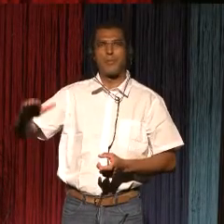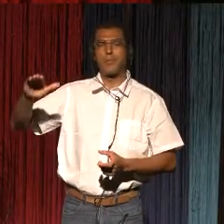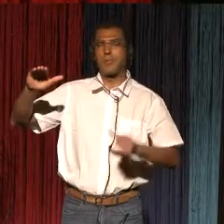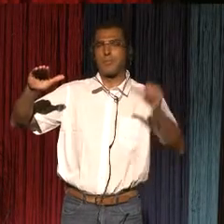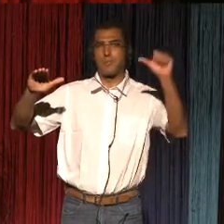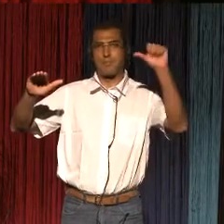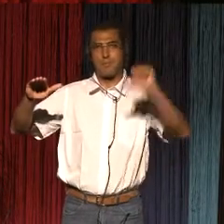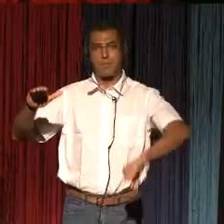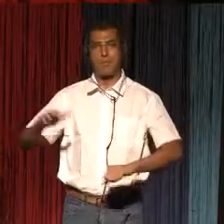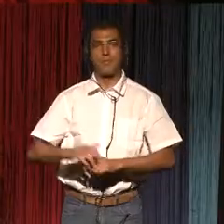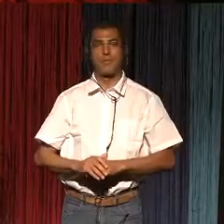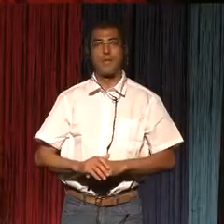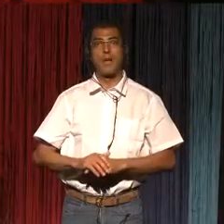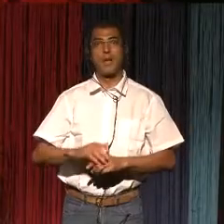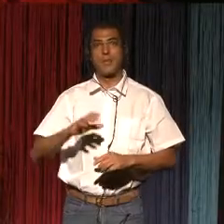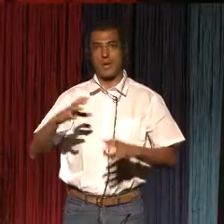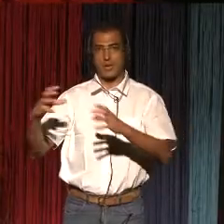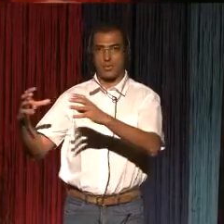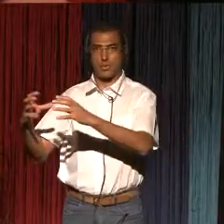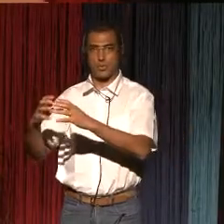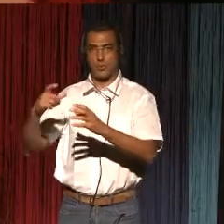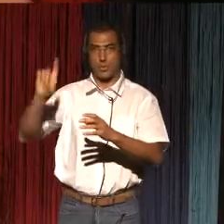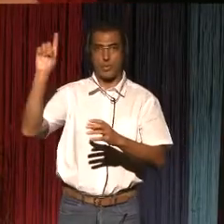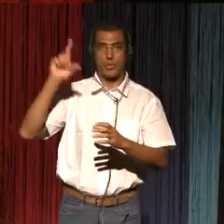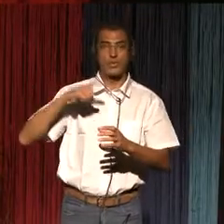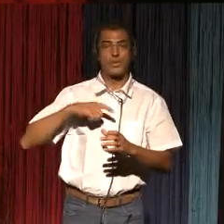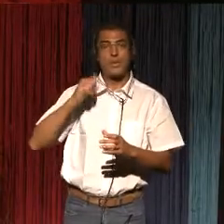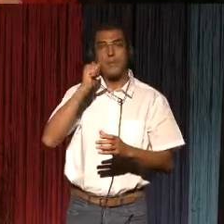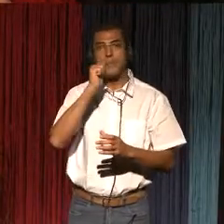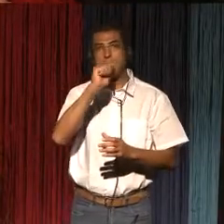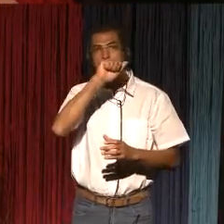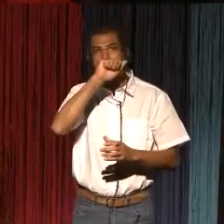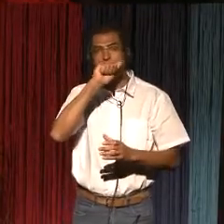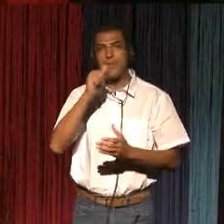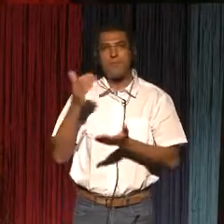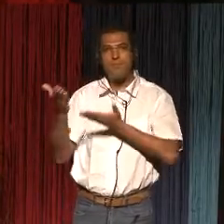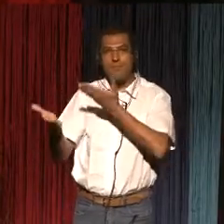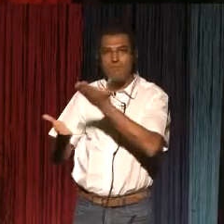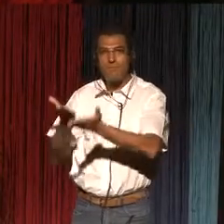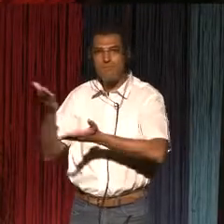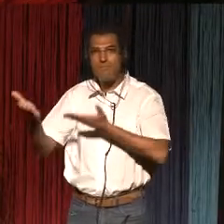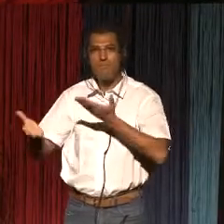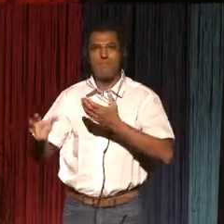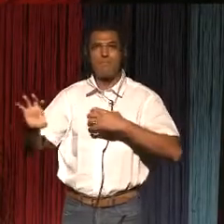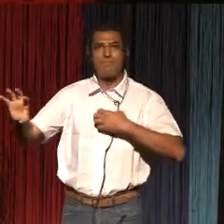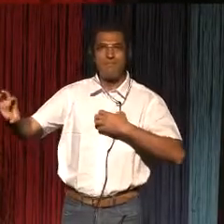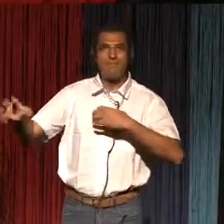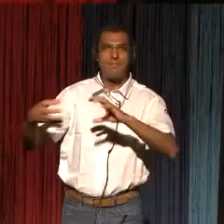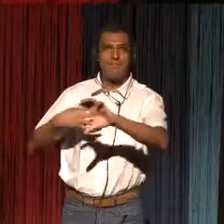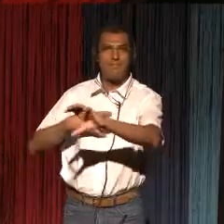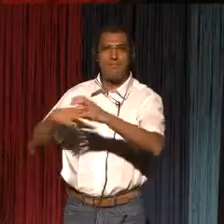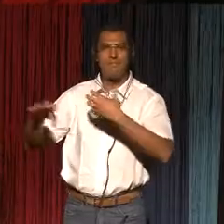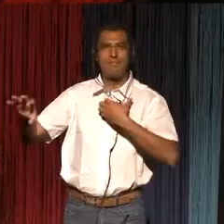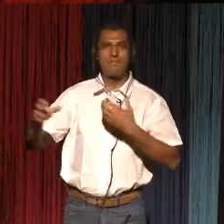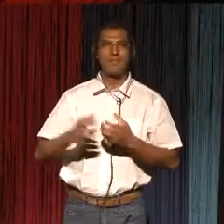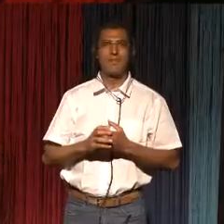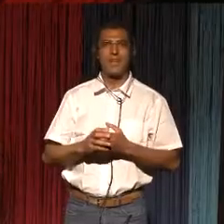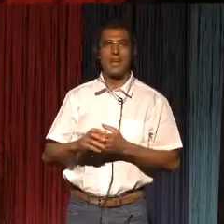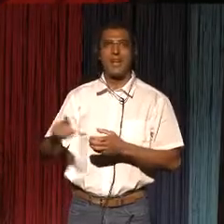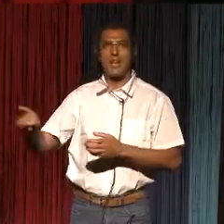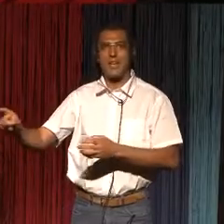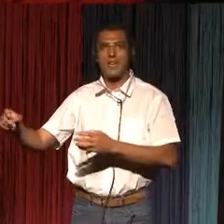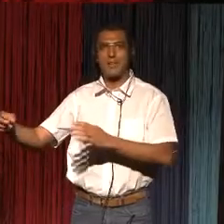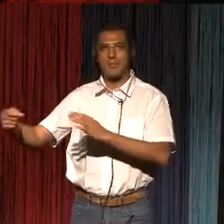mães maravilhosas, mães que tinham empatia, que respondiam bem aos seus filhos. Viram que não